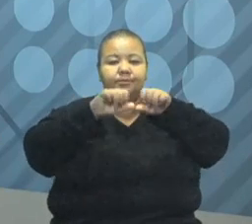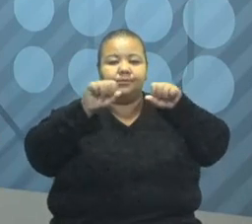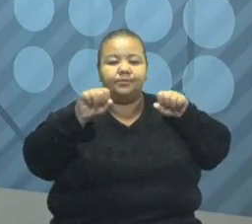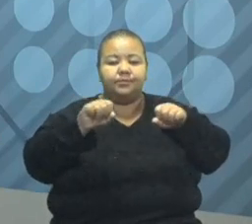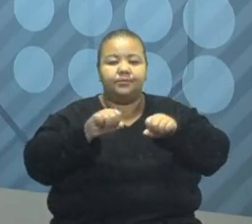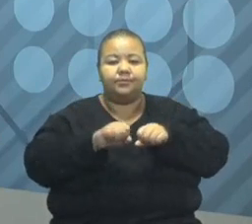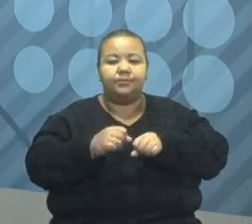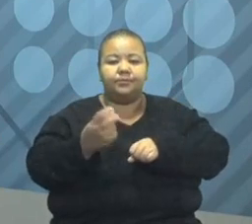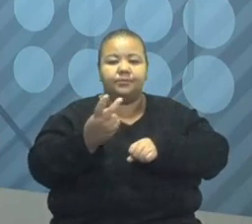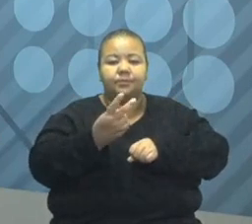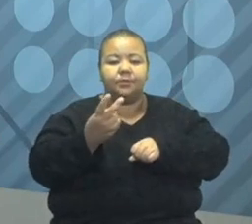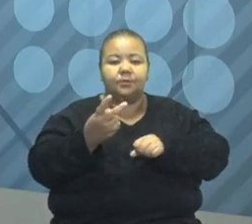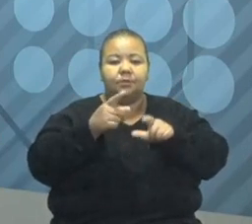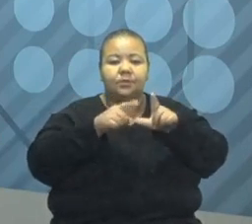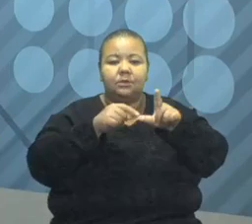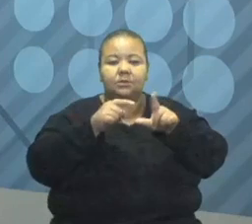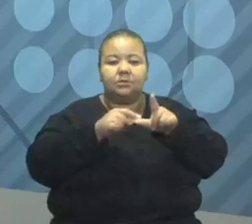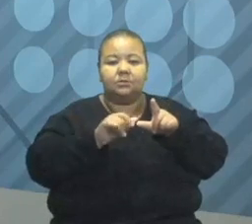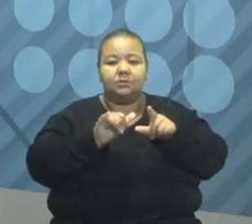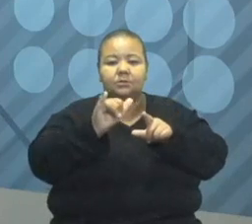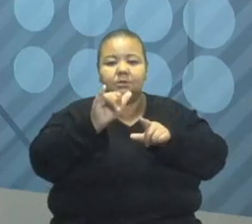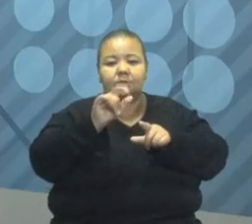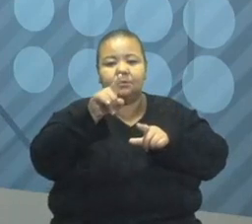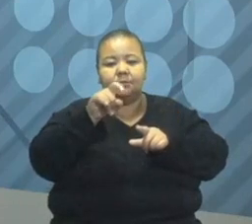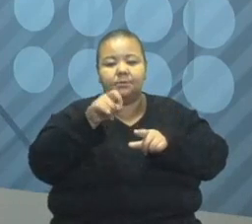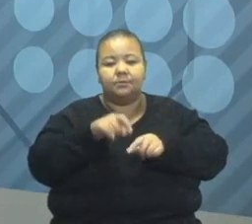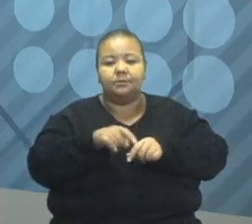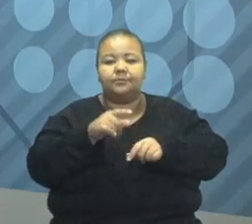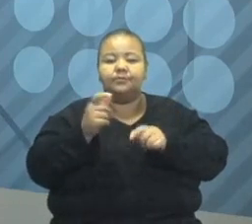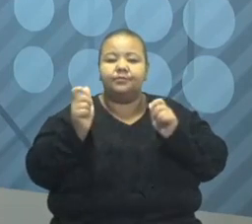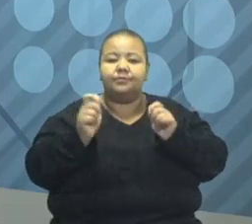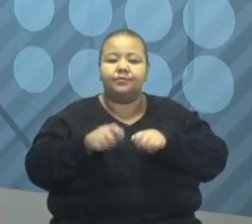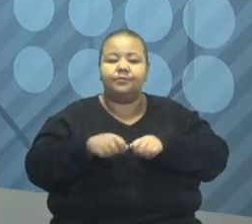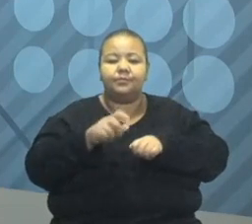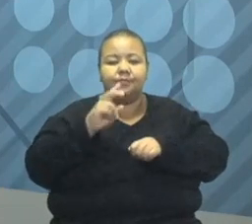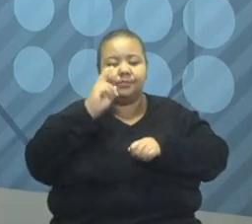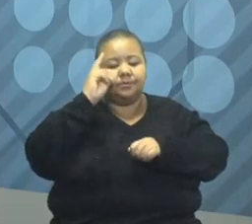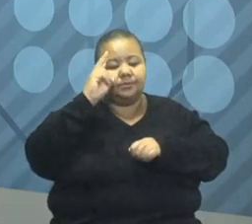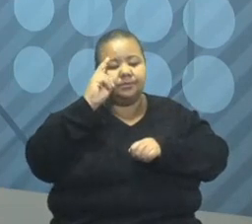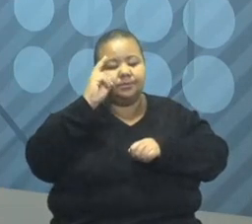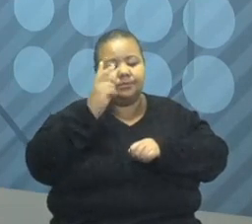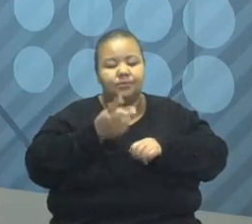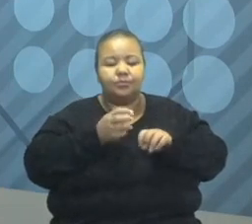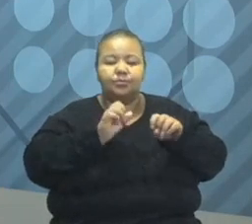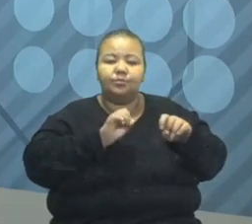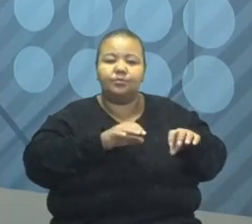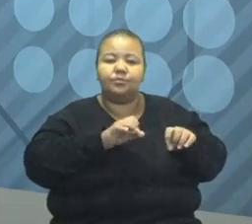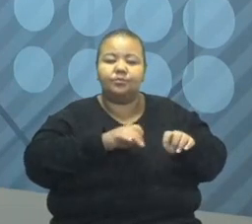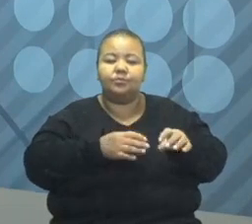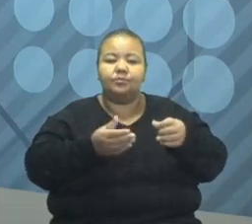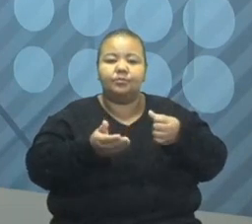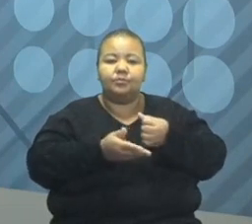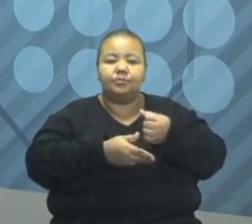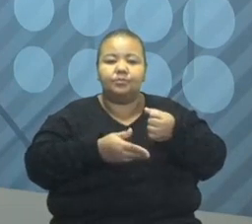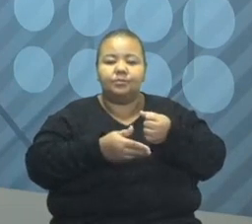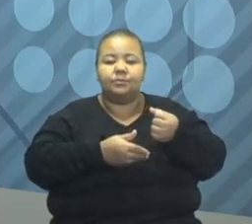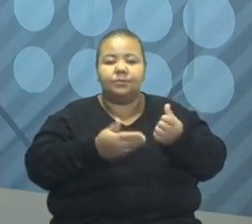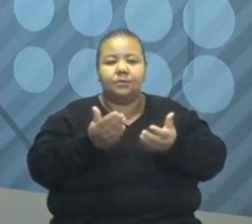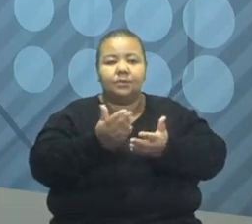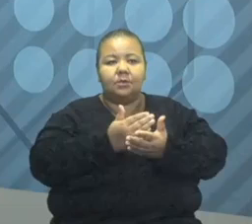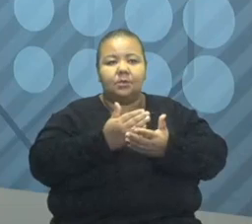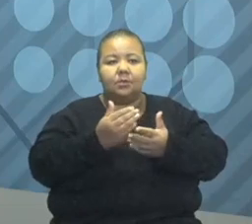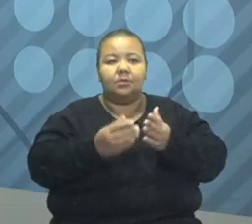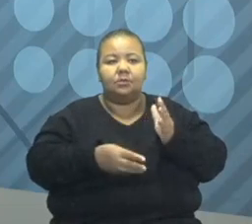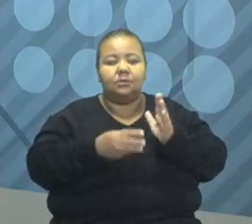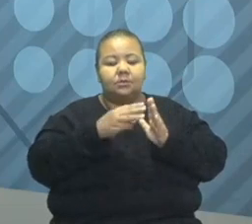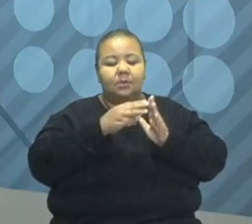duas incógnitas e duas equações, o sistema 2×2, nós podemos relembrar lá na educação básica alguns métodos, o método da adição, o